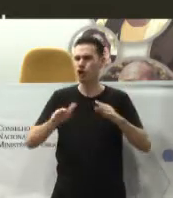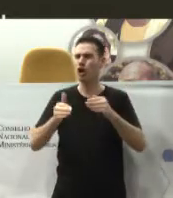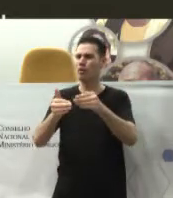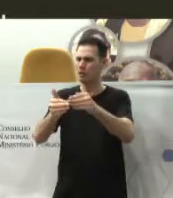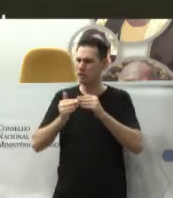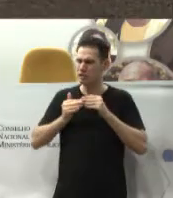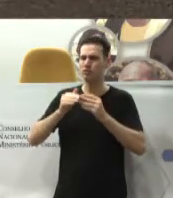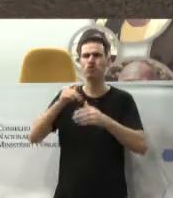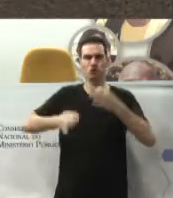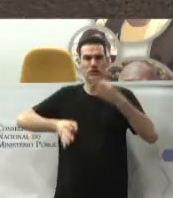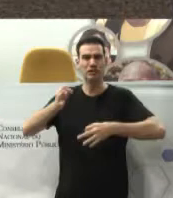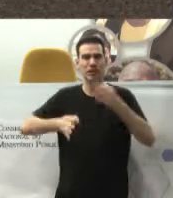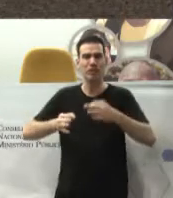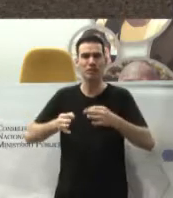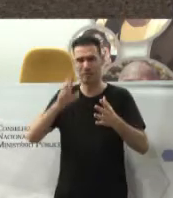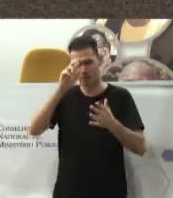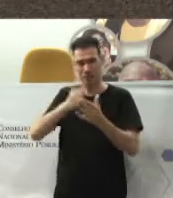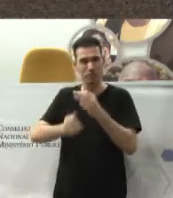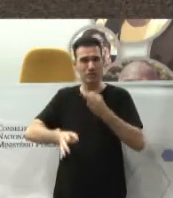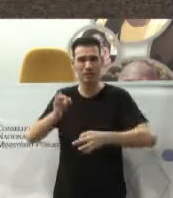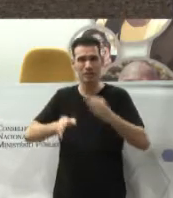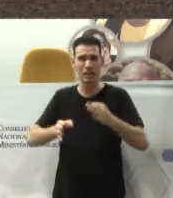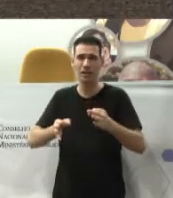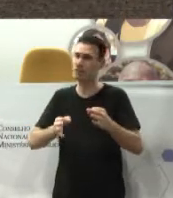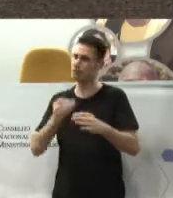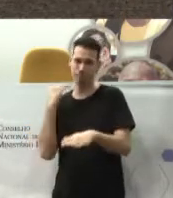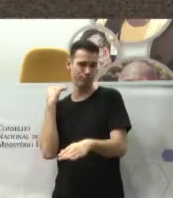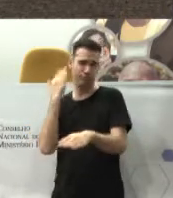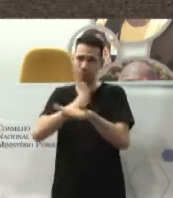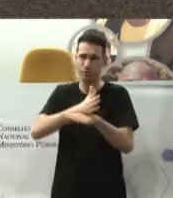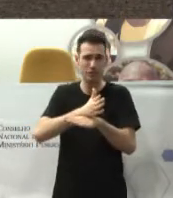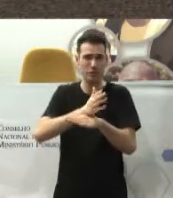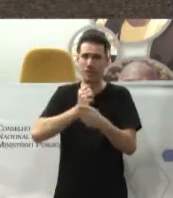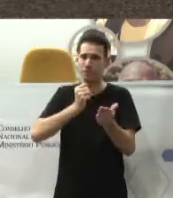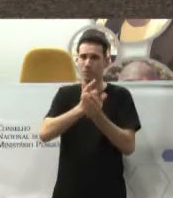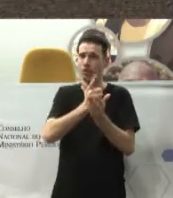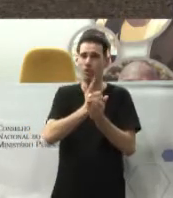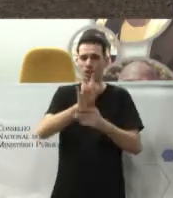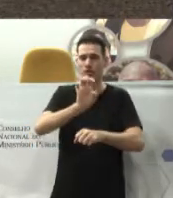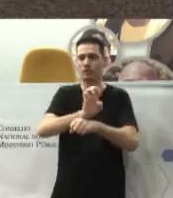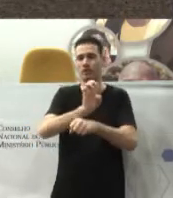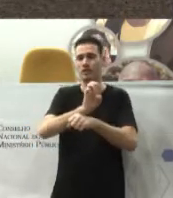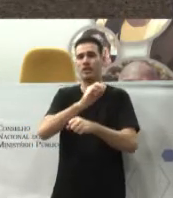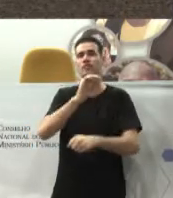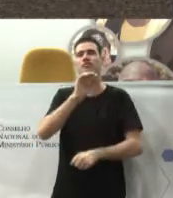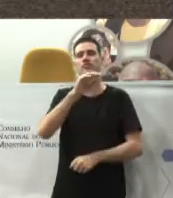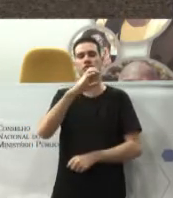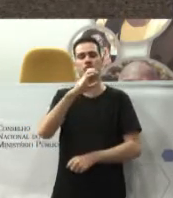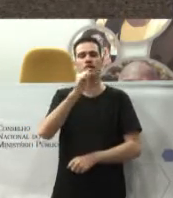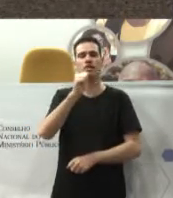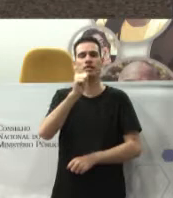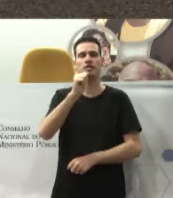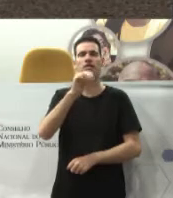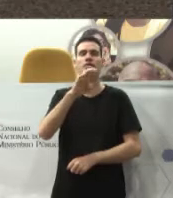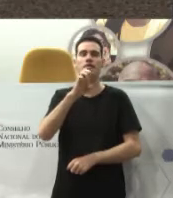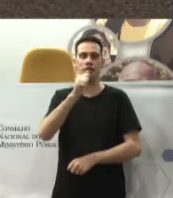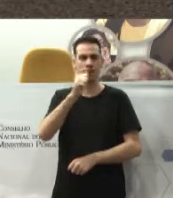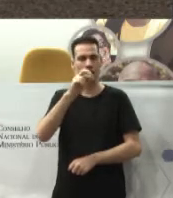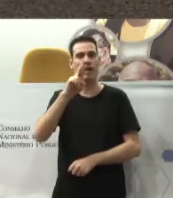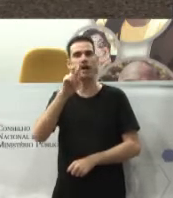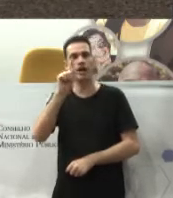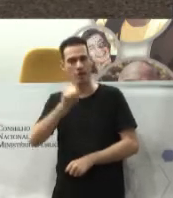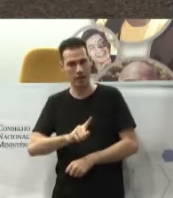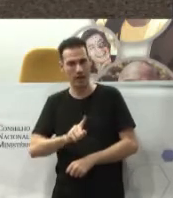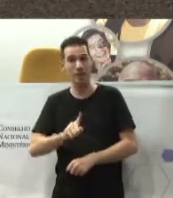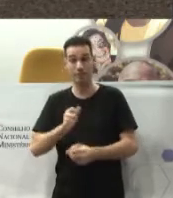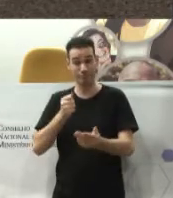fazer a licitação? Compra direta, né? O estado do Ceará era o estado que pratica, o estado que te